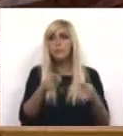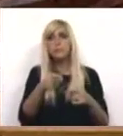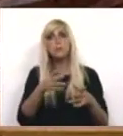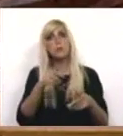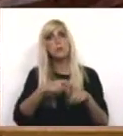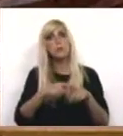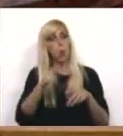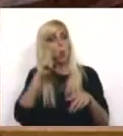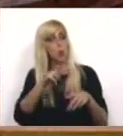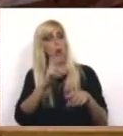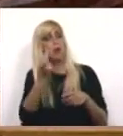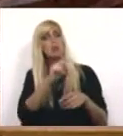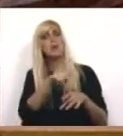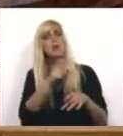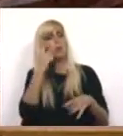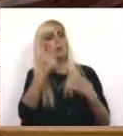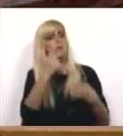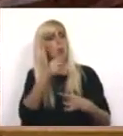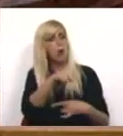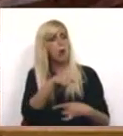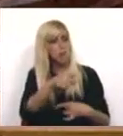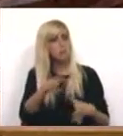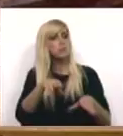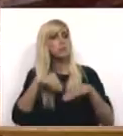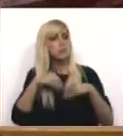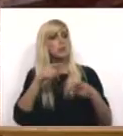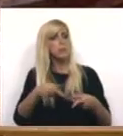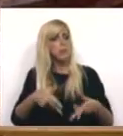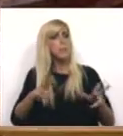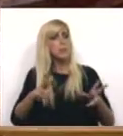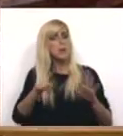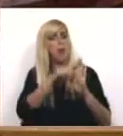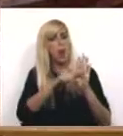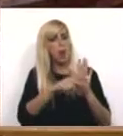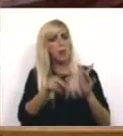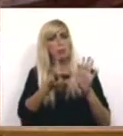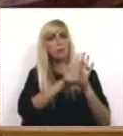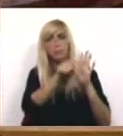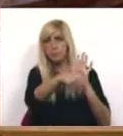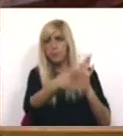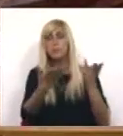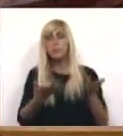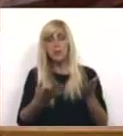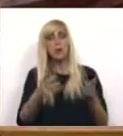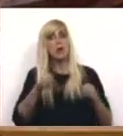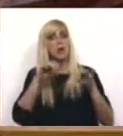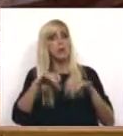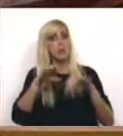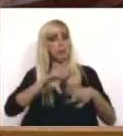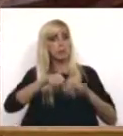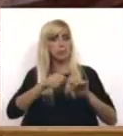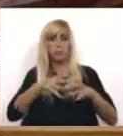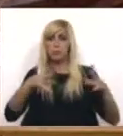para aquilo que aconteceu e procurar não só assumir medidas legislativas para evitar que estas tragédias ganhem